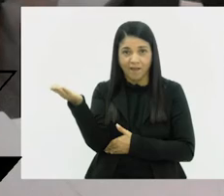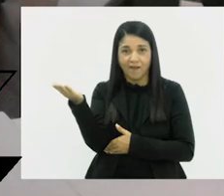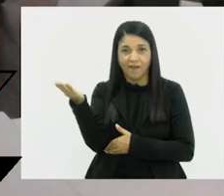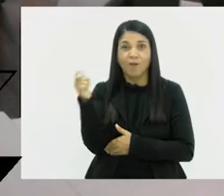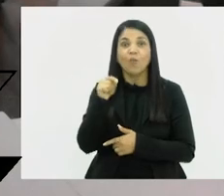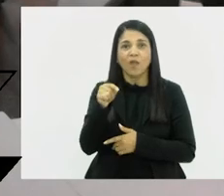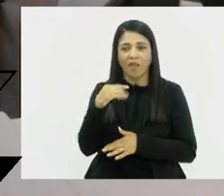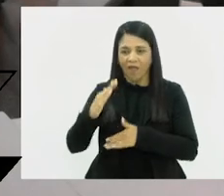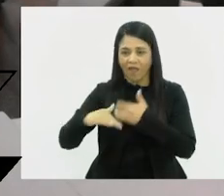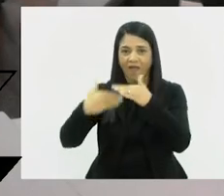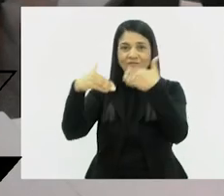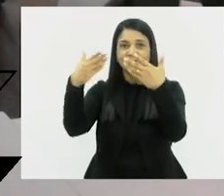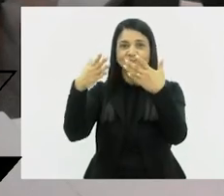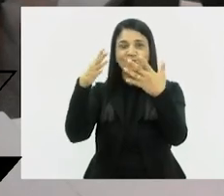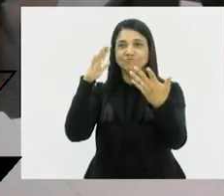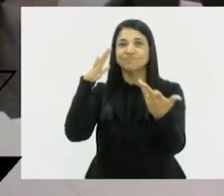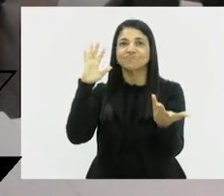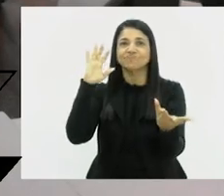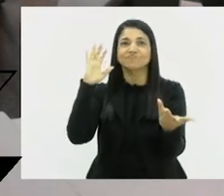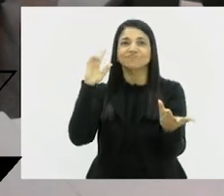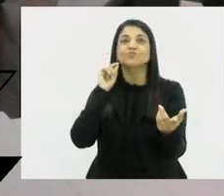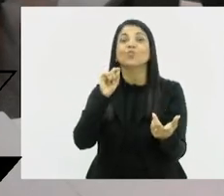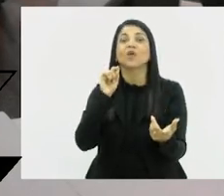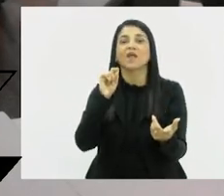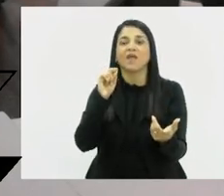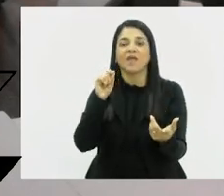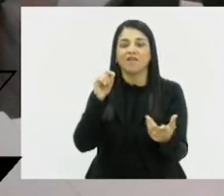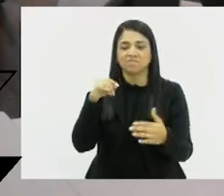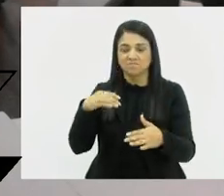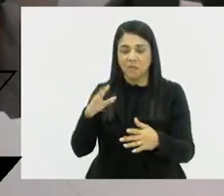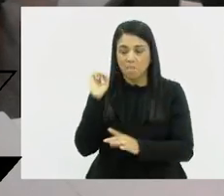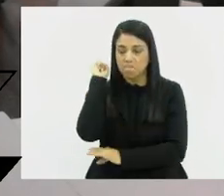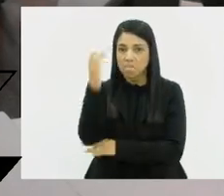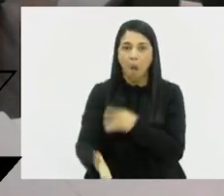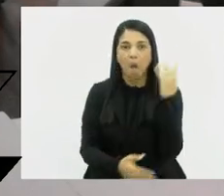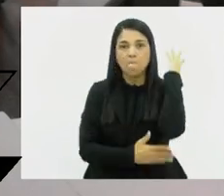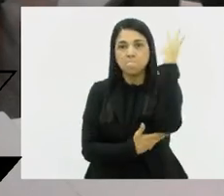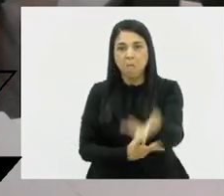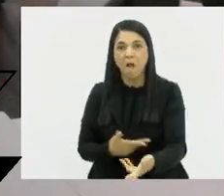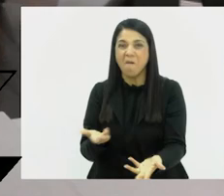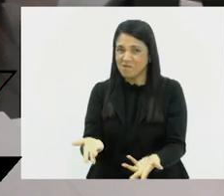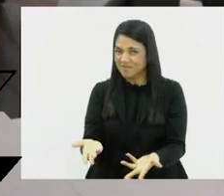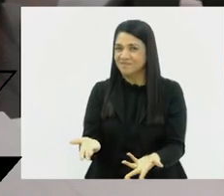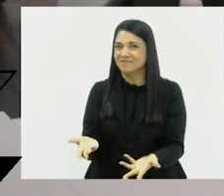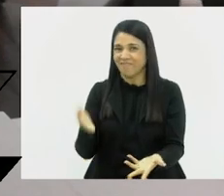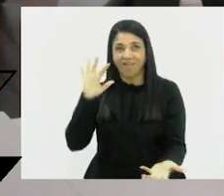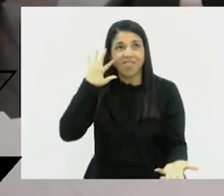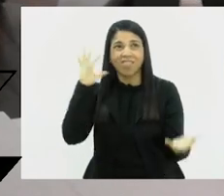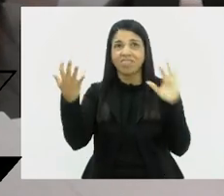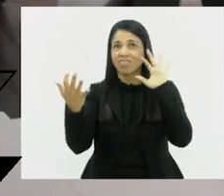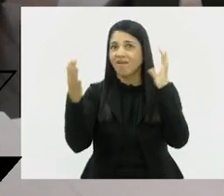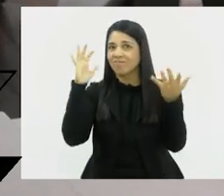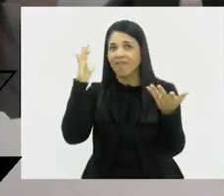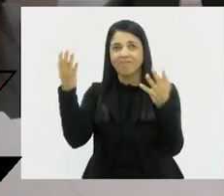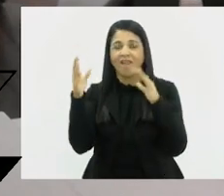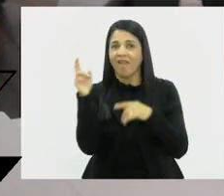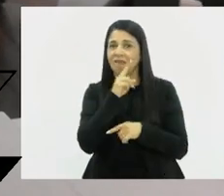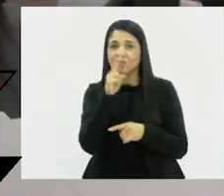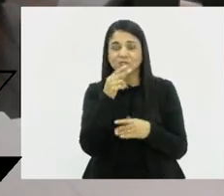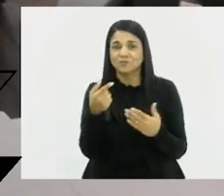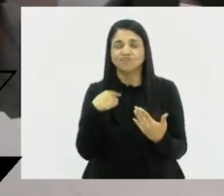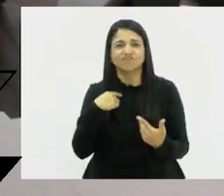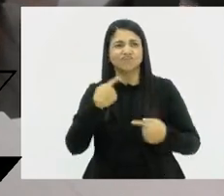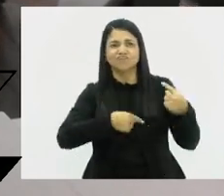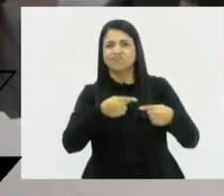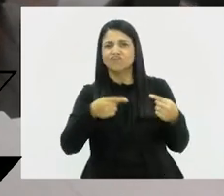pelos avanços da emergência climática. E Vossa Excelência é professor de todos nós nesse quesito. A emergência climática, que ninguém dava tempo, achava